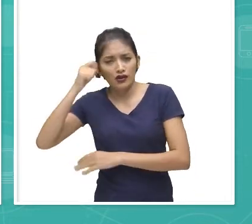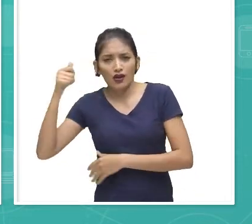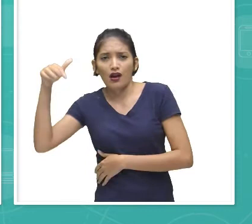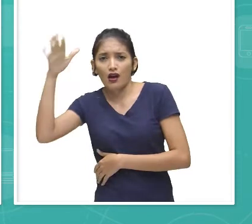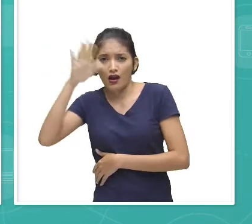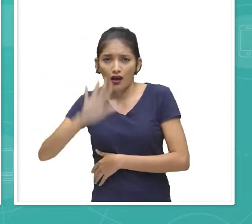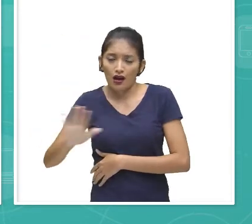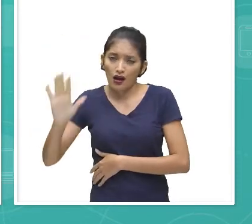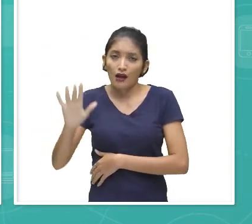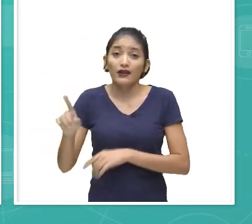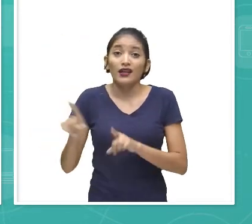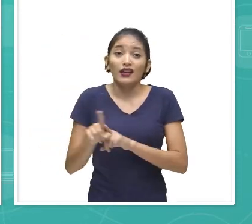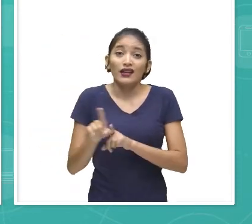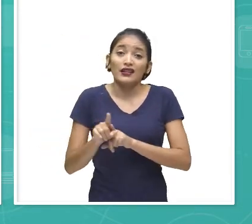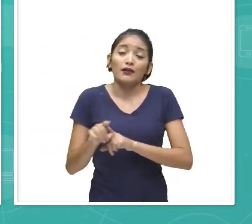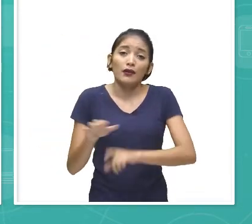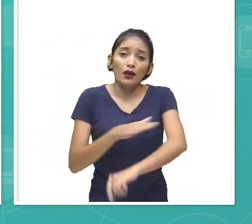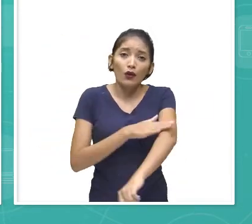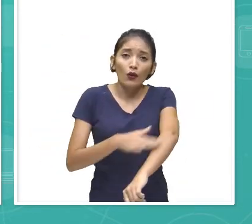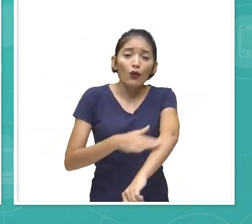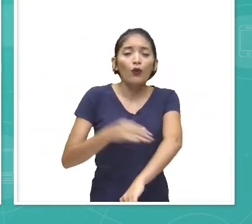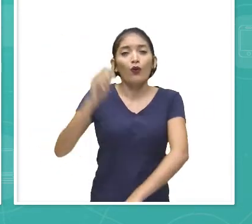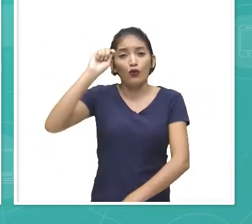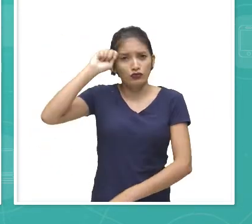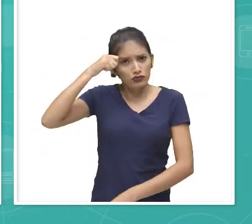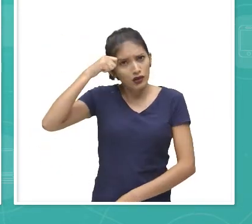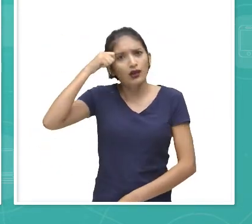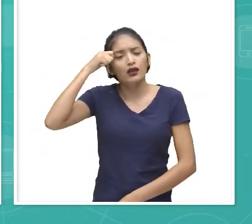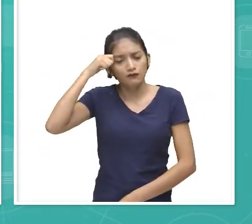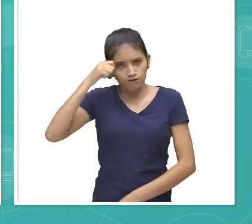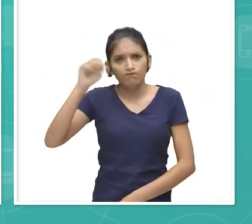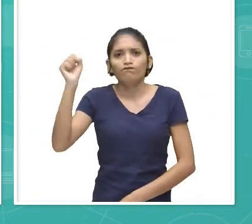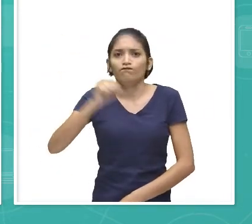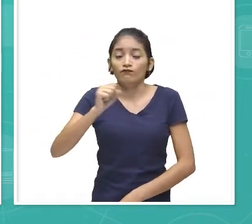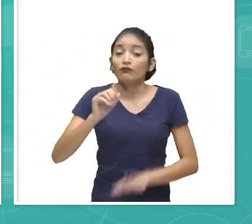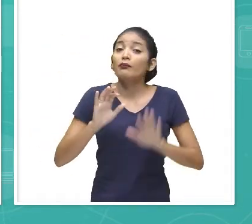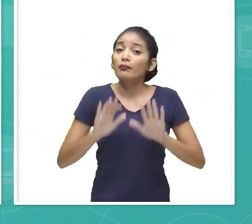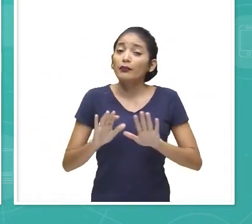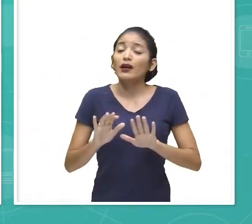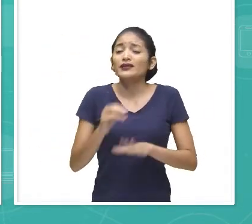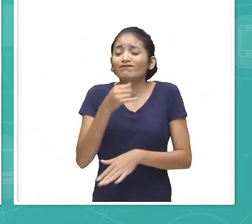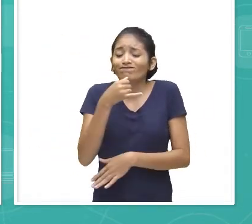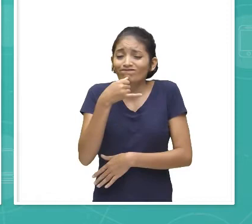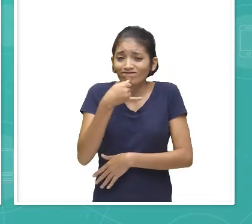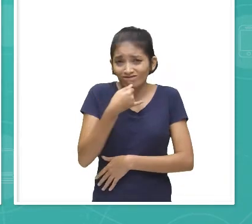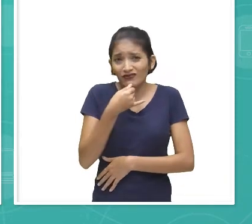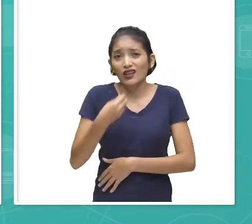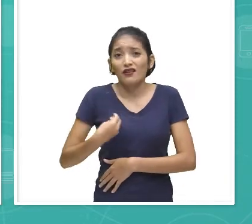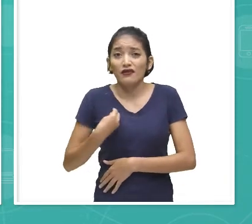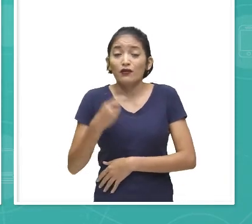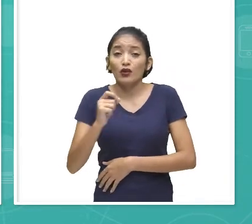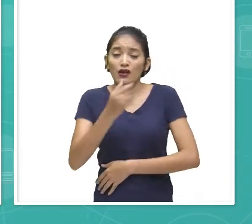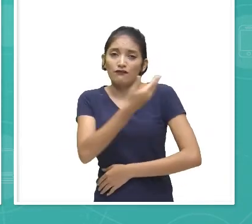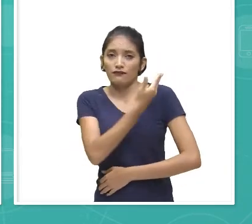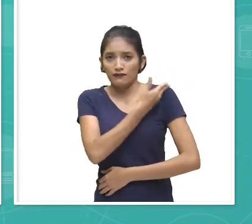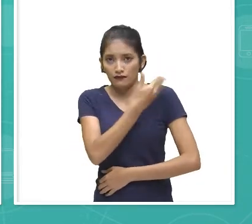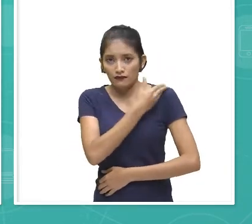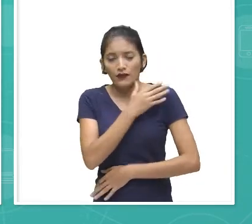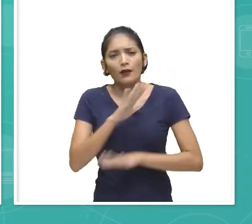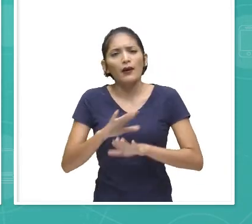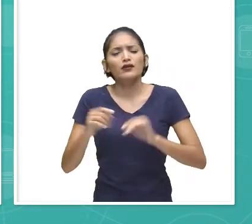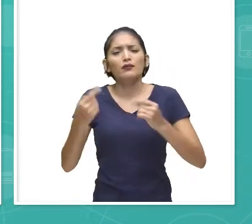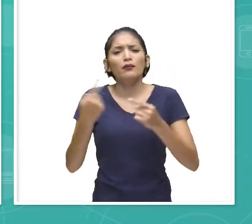onde a presença negra ela é muito forte, mas infelizmente a gente convive com preconceito. Por que eu estou abrindo